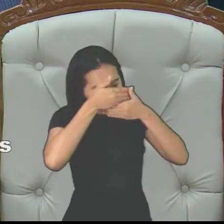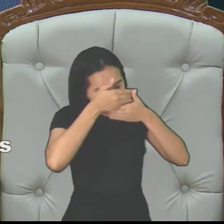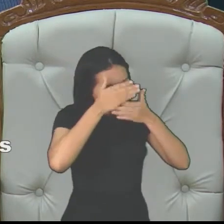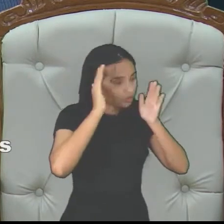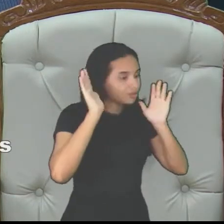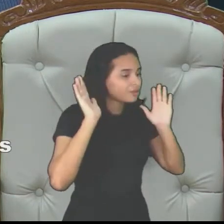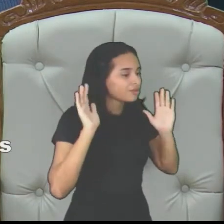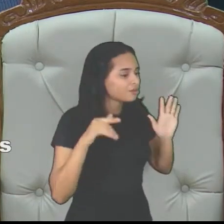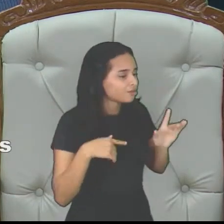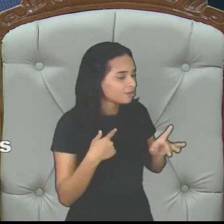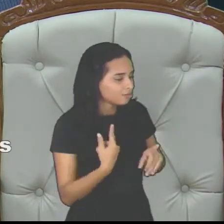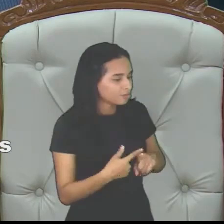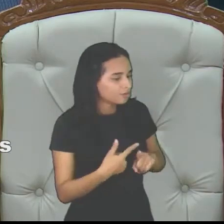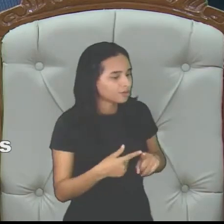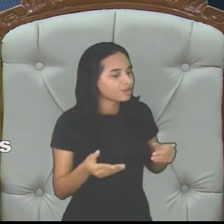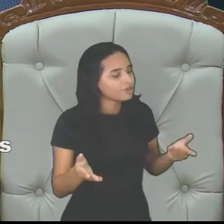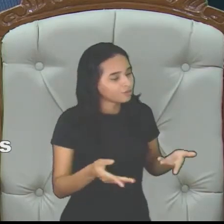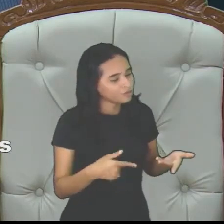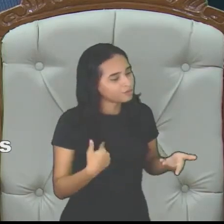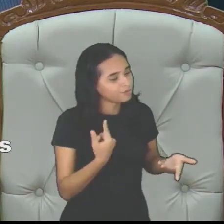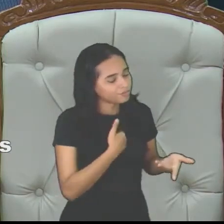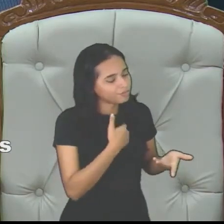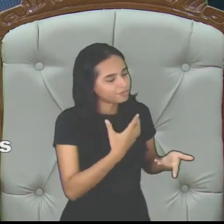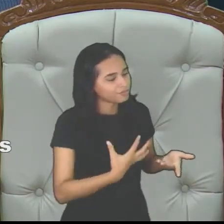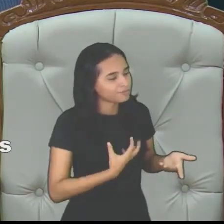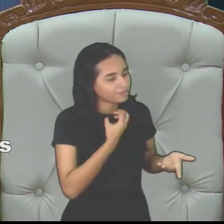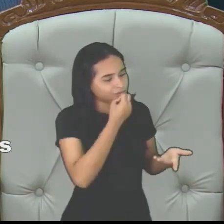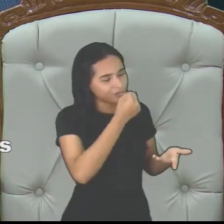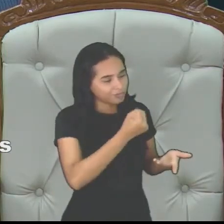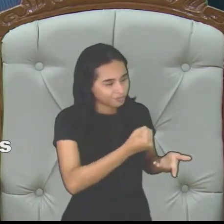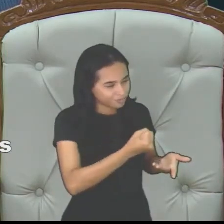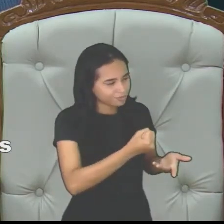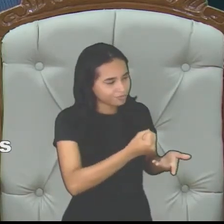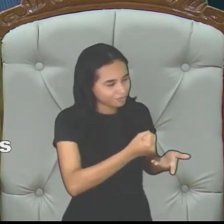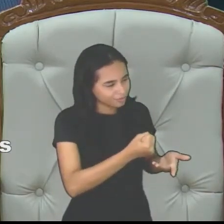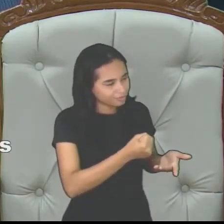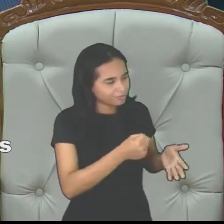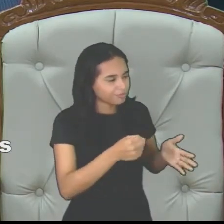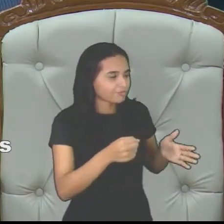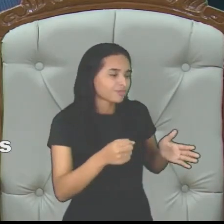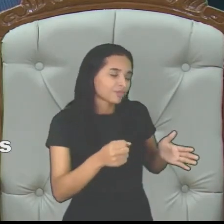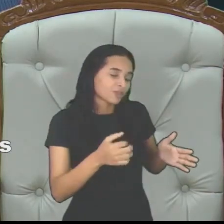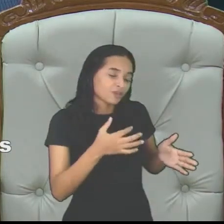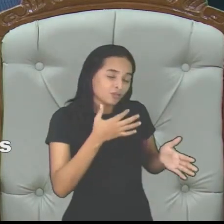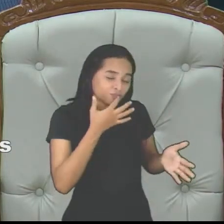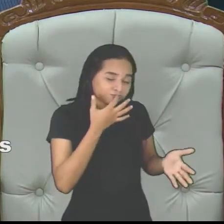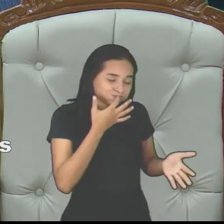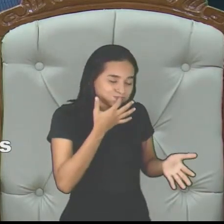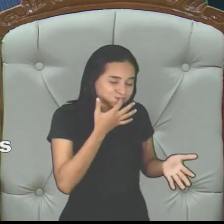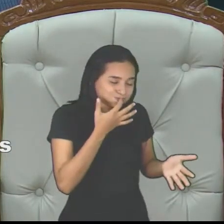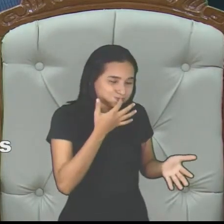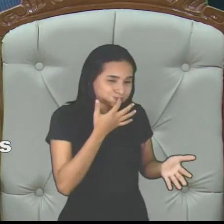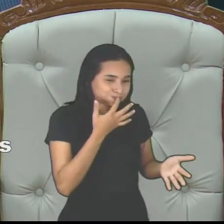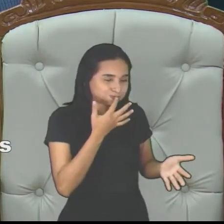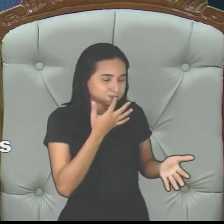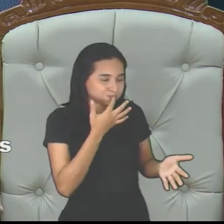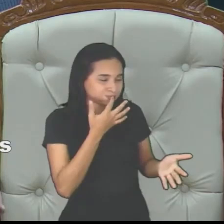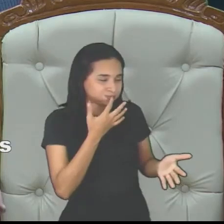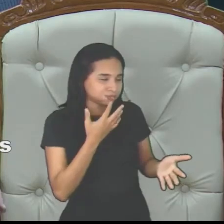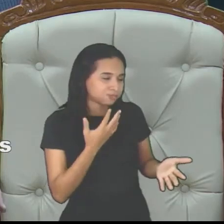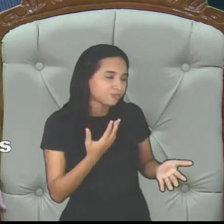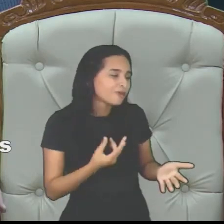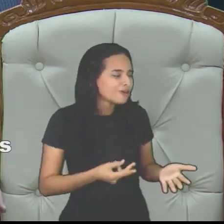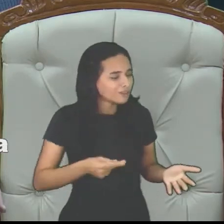porque agora a nossa salvação está mais próxima do que